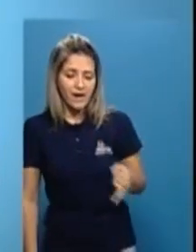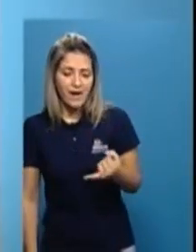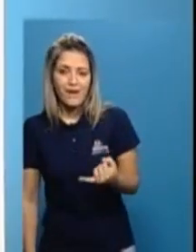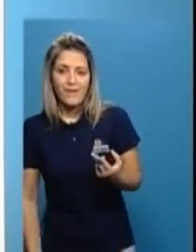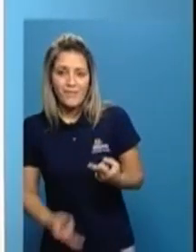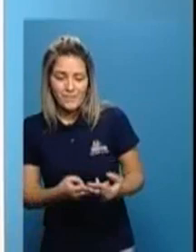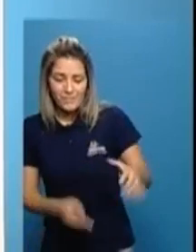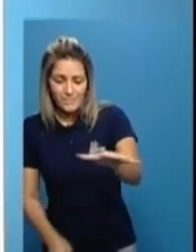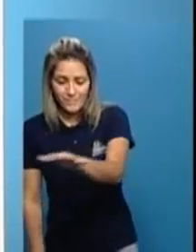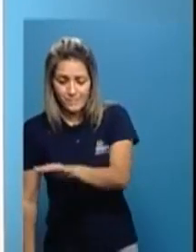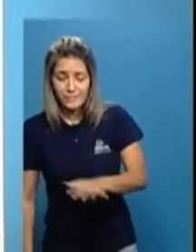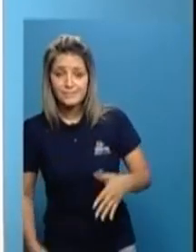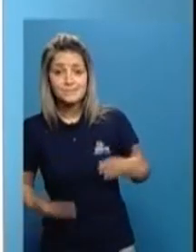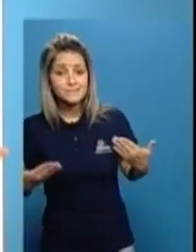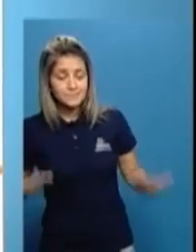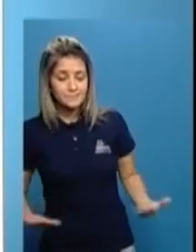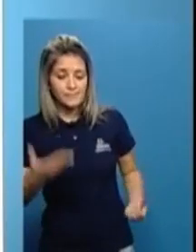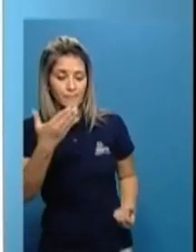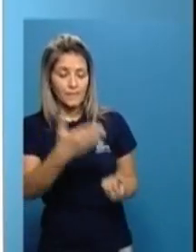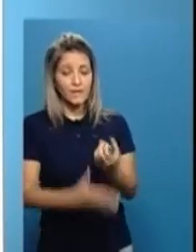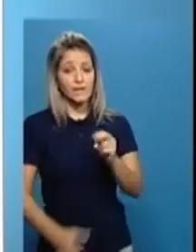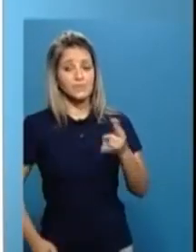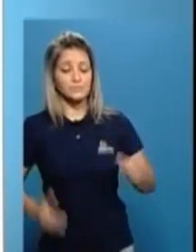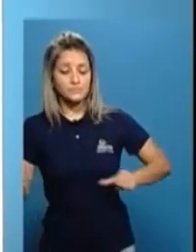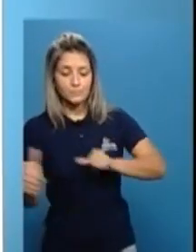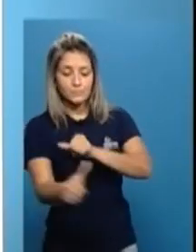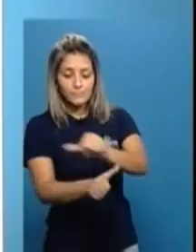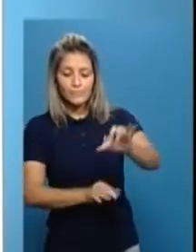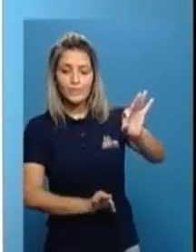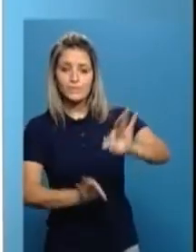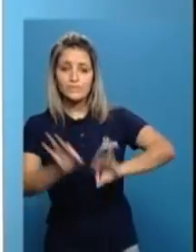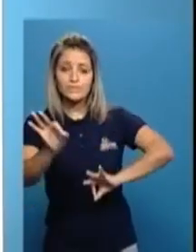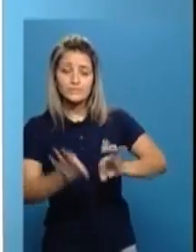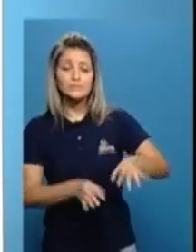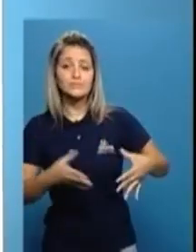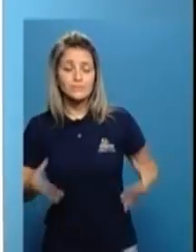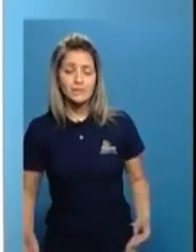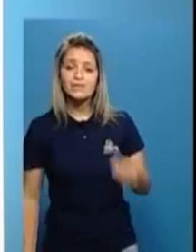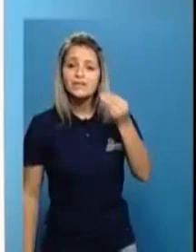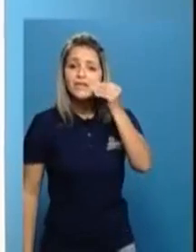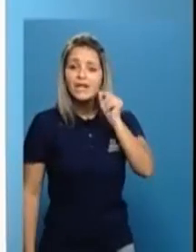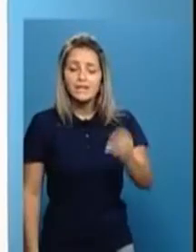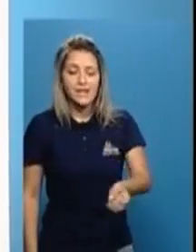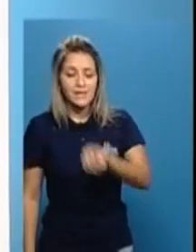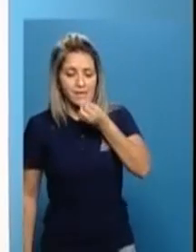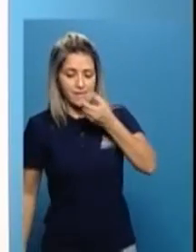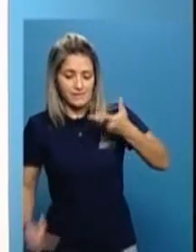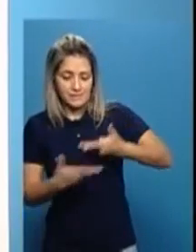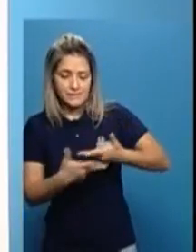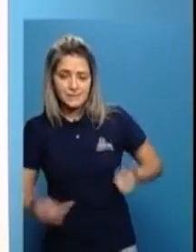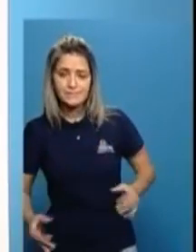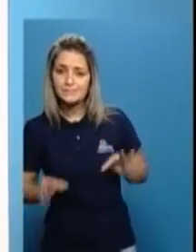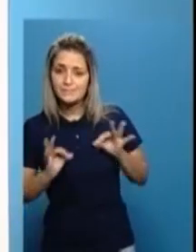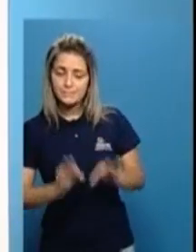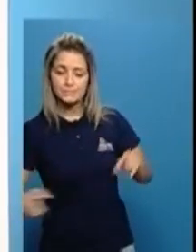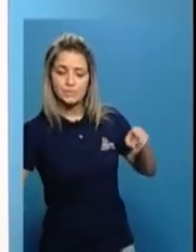disponível, criando ou alterando uma estrutura já existente, sempre buscando um benefício, uma eficiência